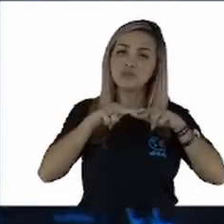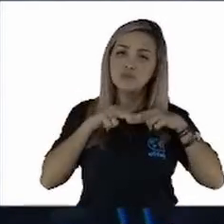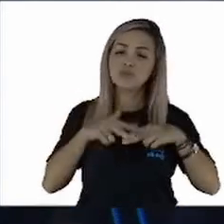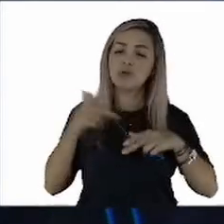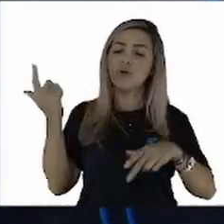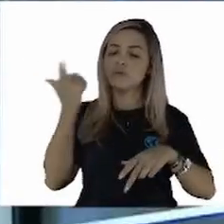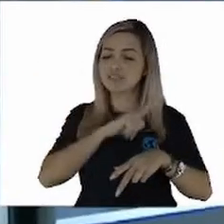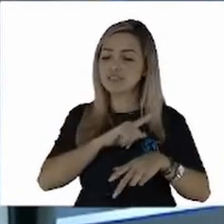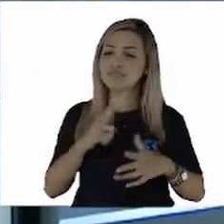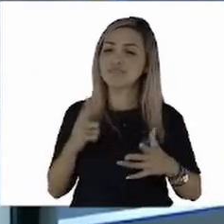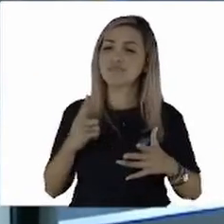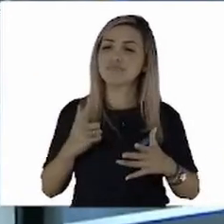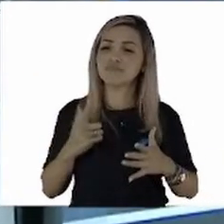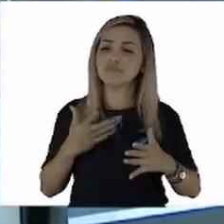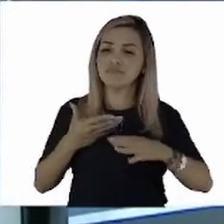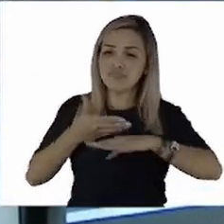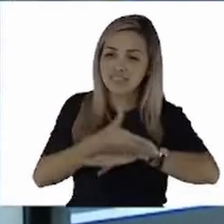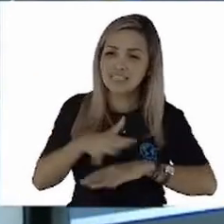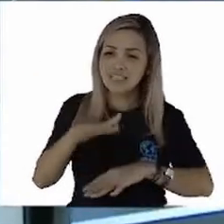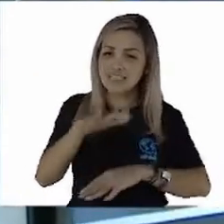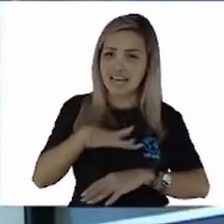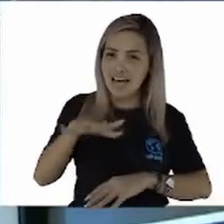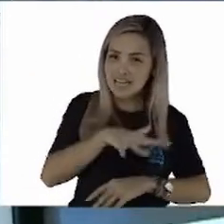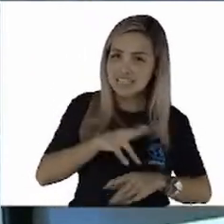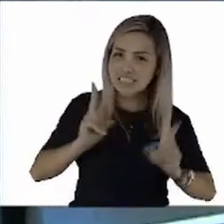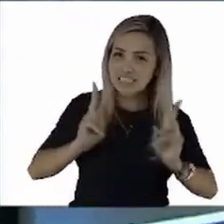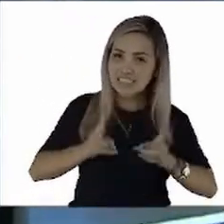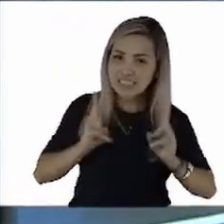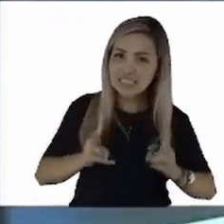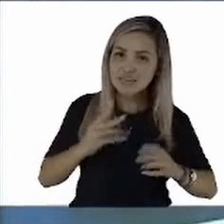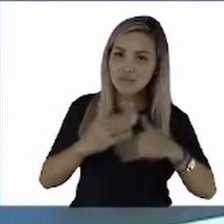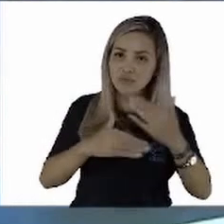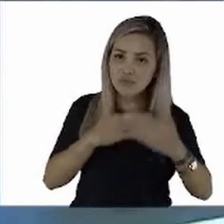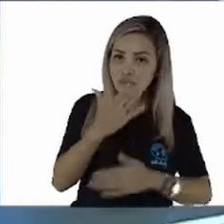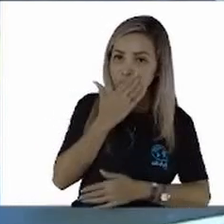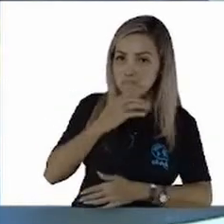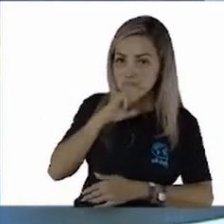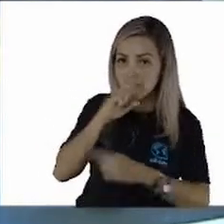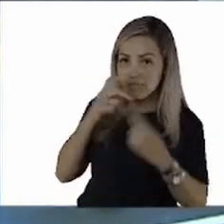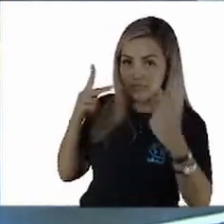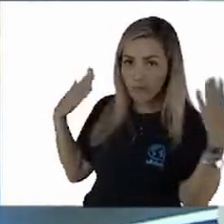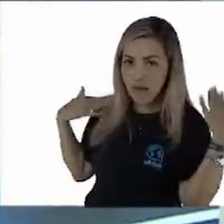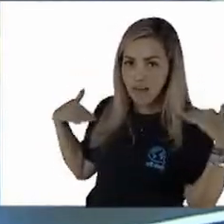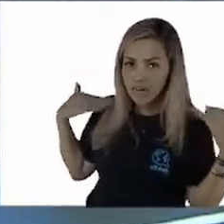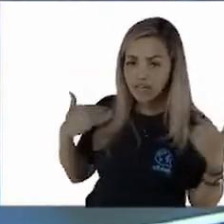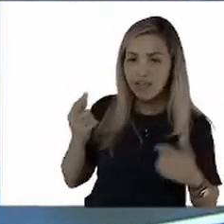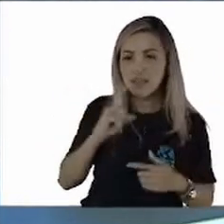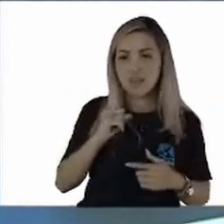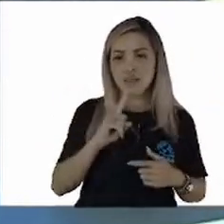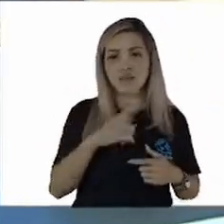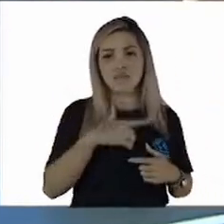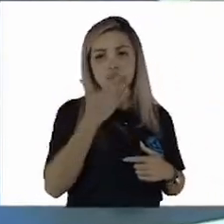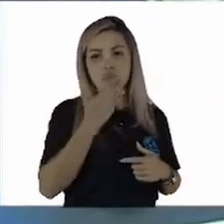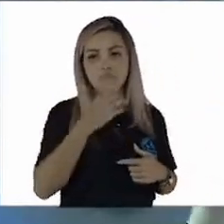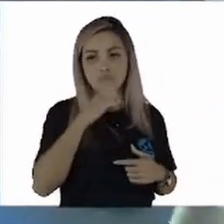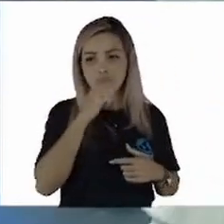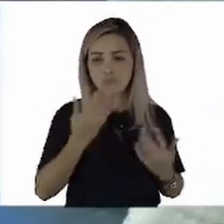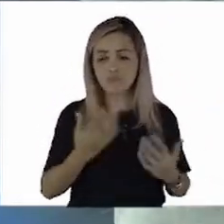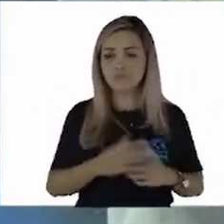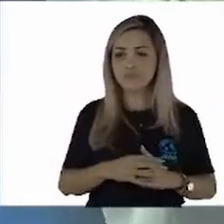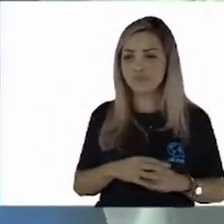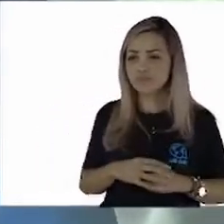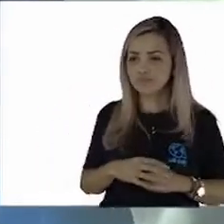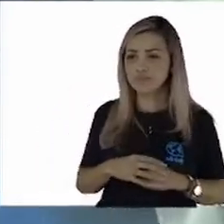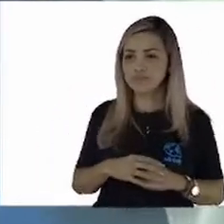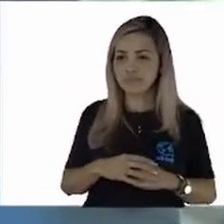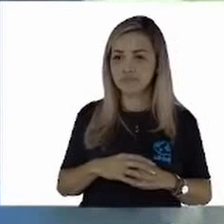poder entrar nesse rumo. Sempre me motivaram bastante. E seu pai é da Marinha? Não. Só faltava falar, meu pai era da Marinha, claro. Eu ia falar, lógico. Não.